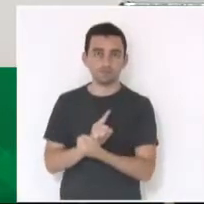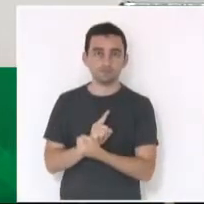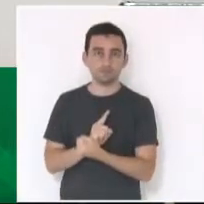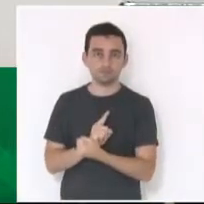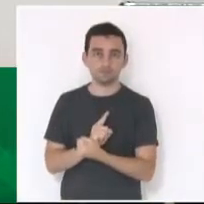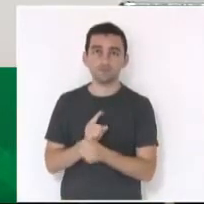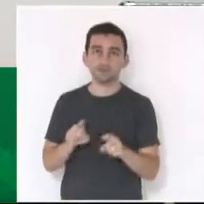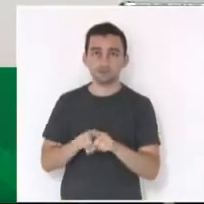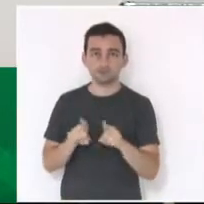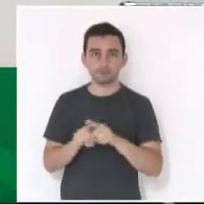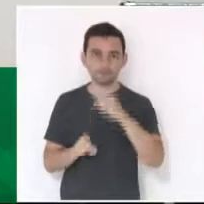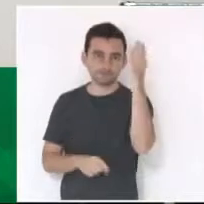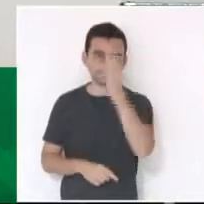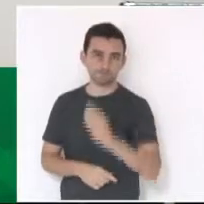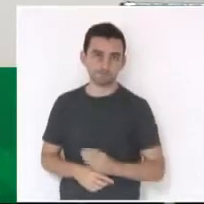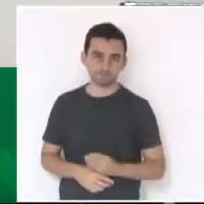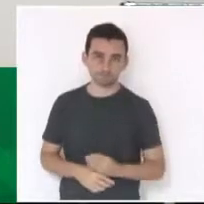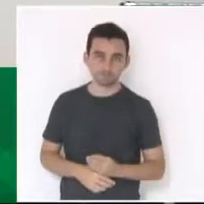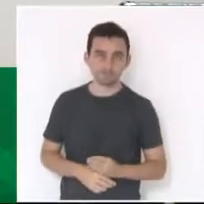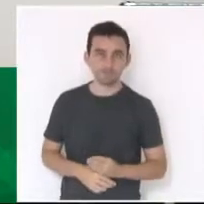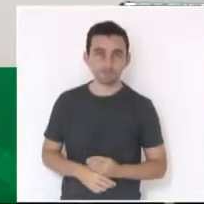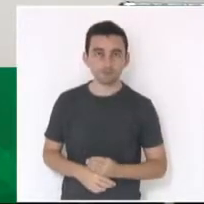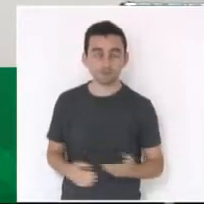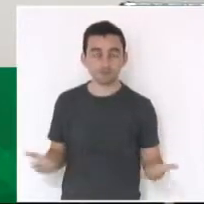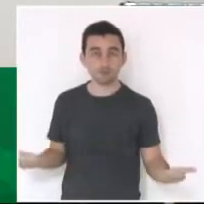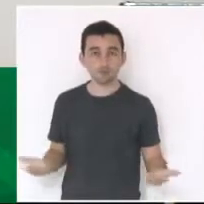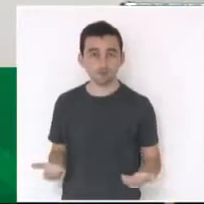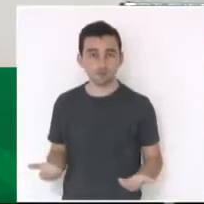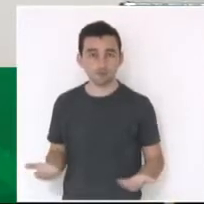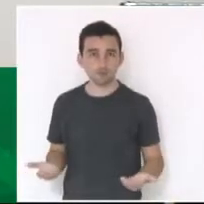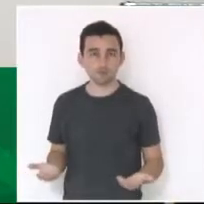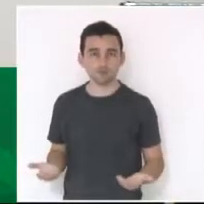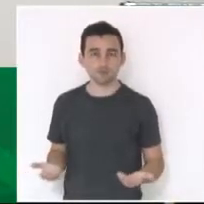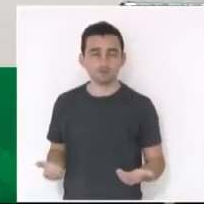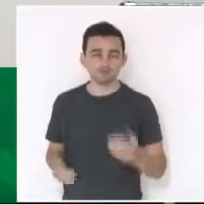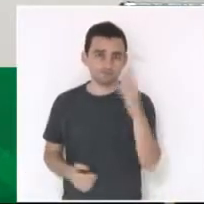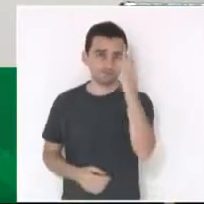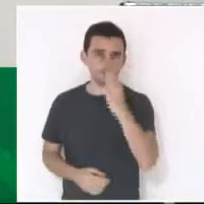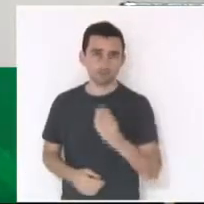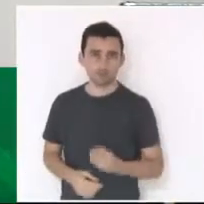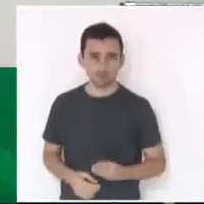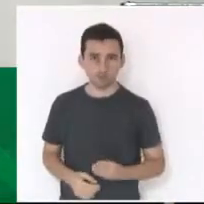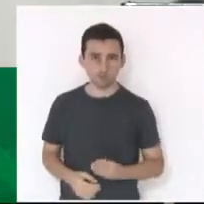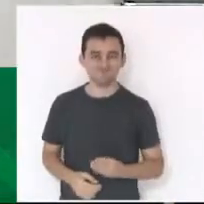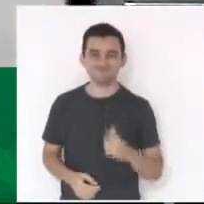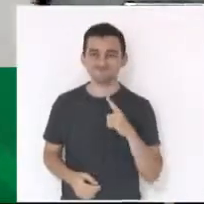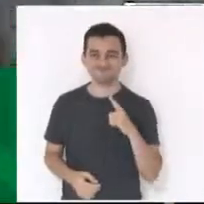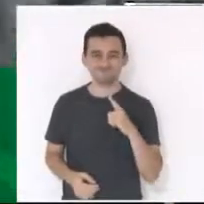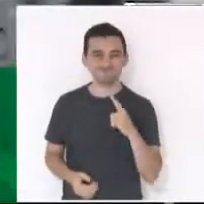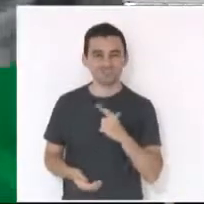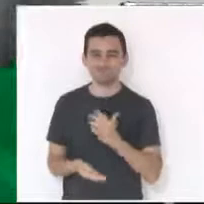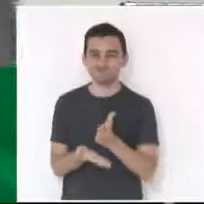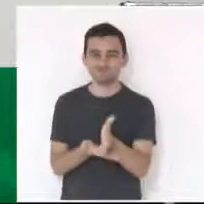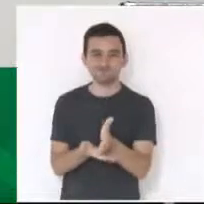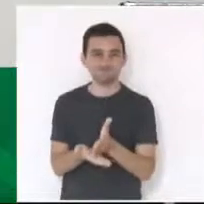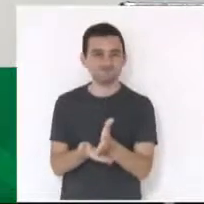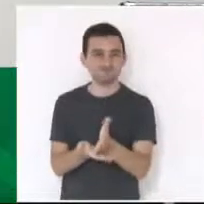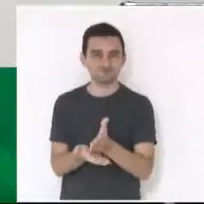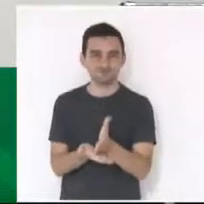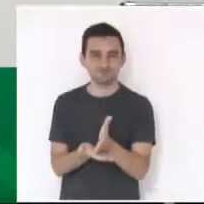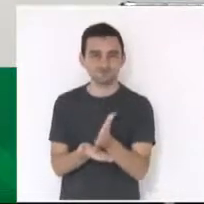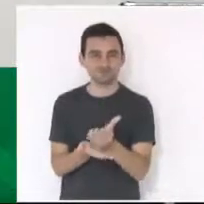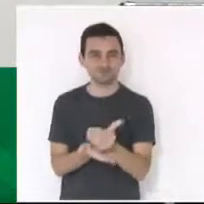Nacional o Brasil vive hoje como uma Pátria dividida entre